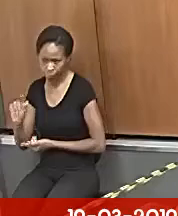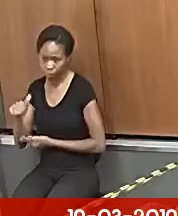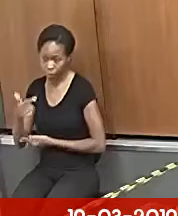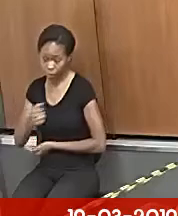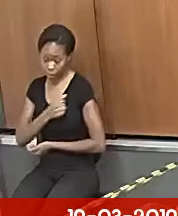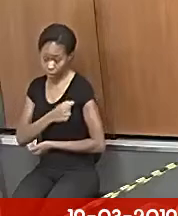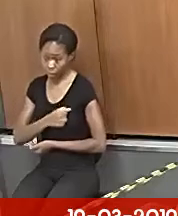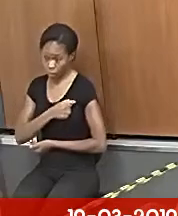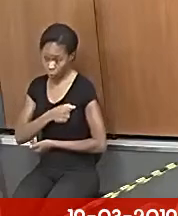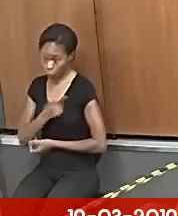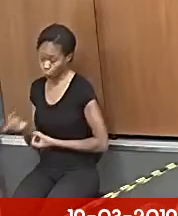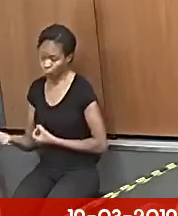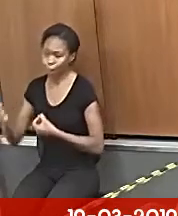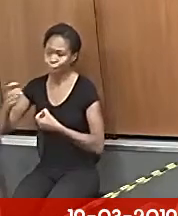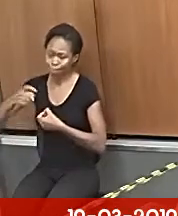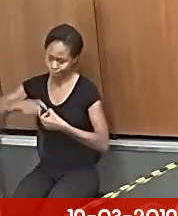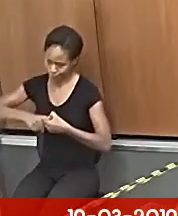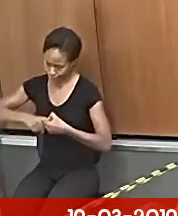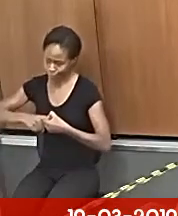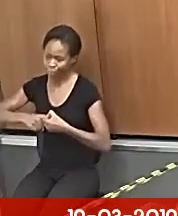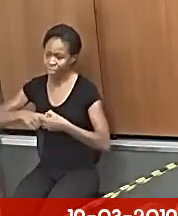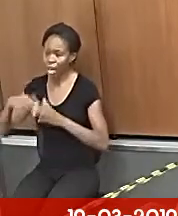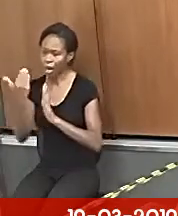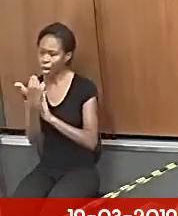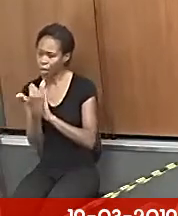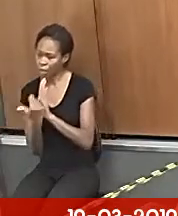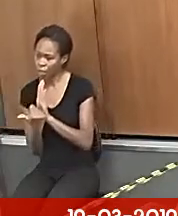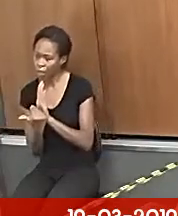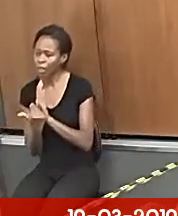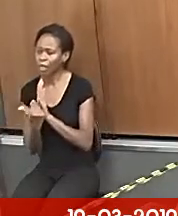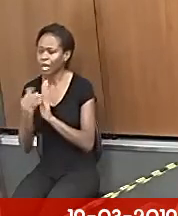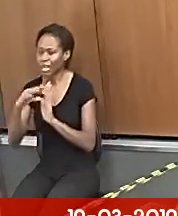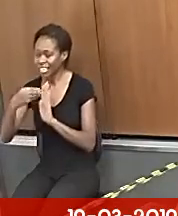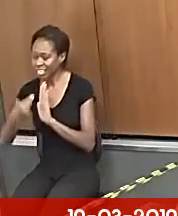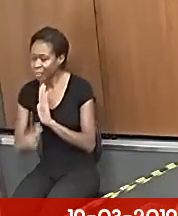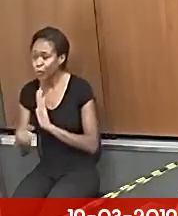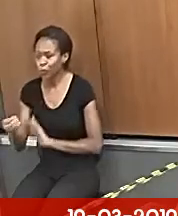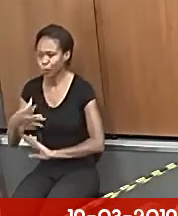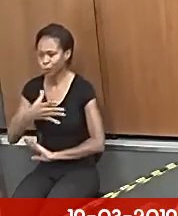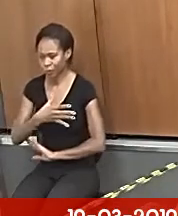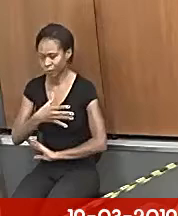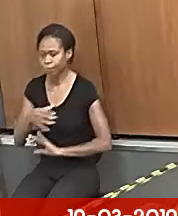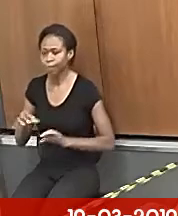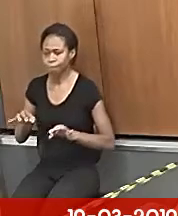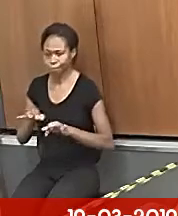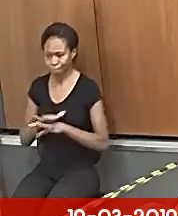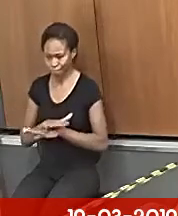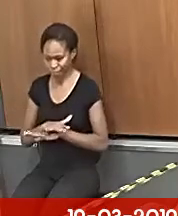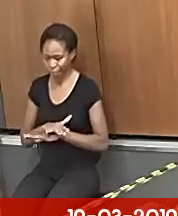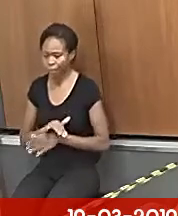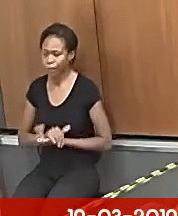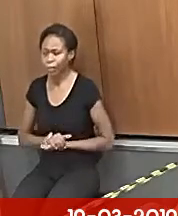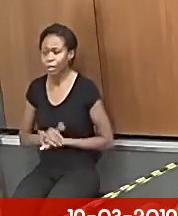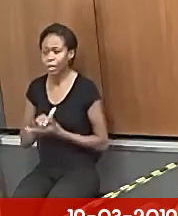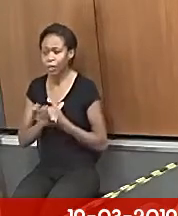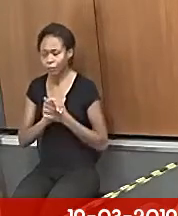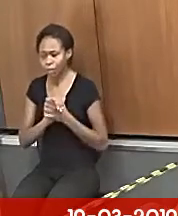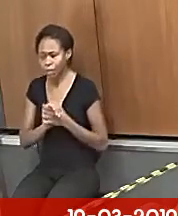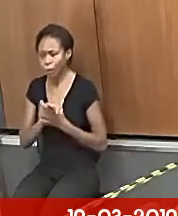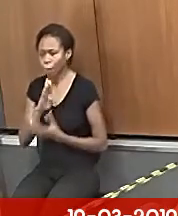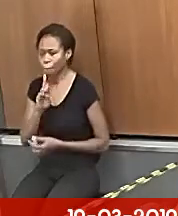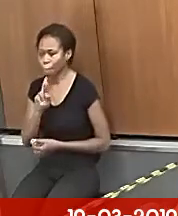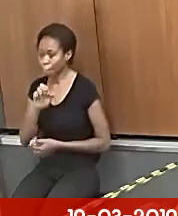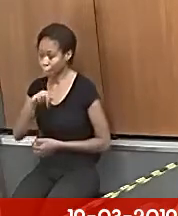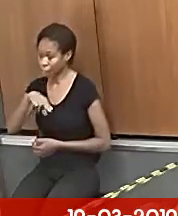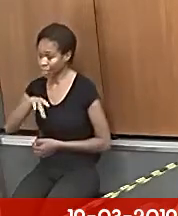recesso a gente já está novamente com calendário novo e terminando de fato quero cumprimentar aqui o bruno miguel anderson melo eo